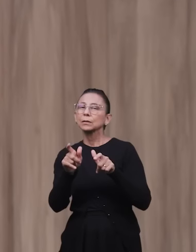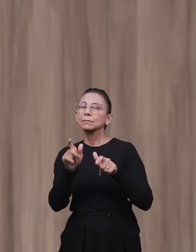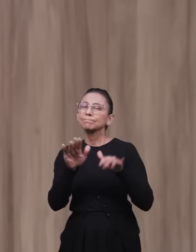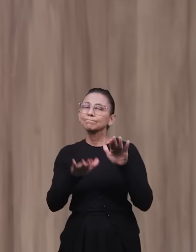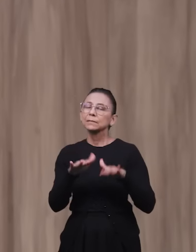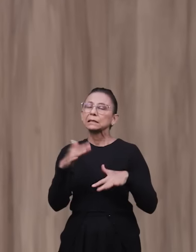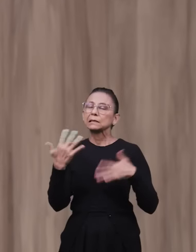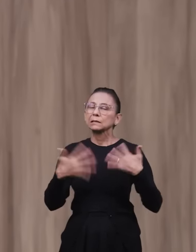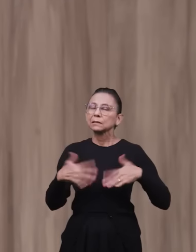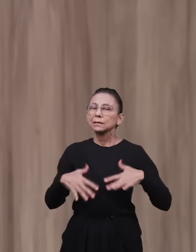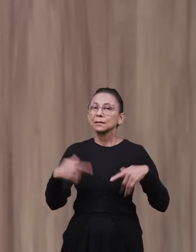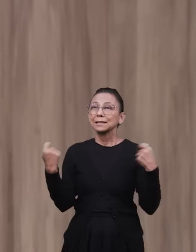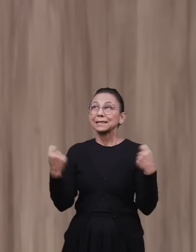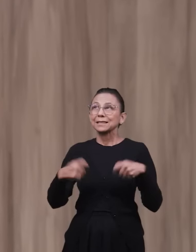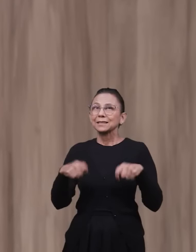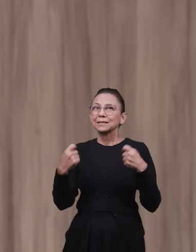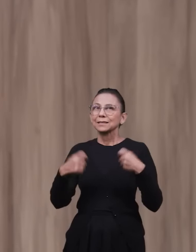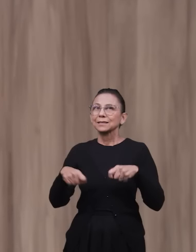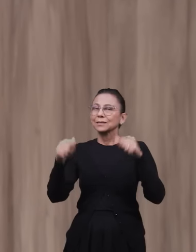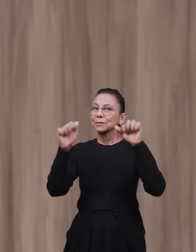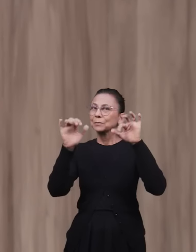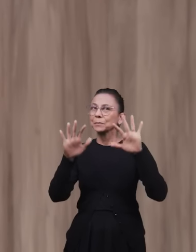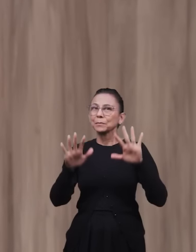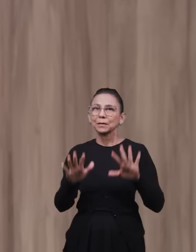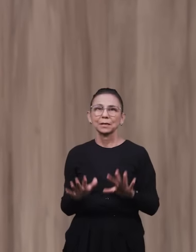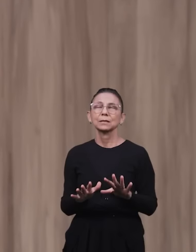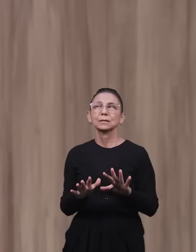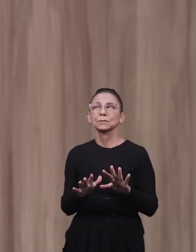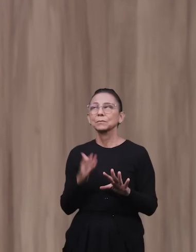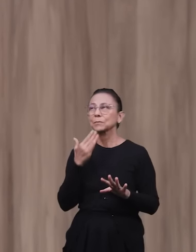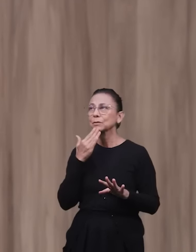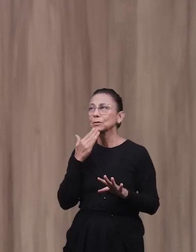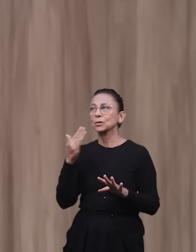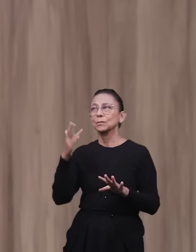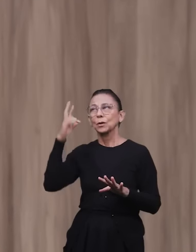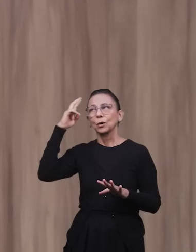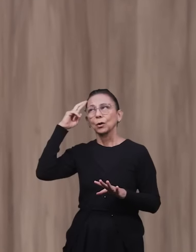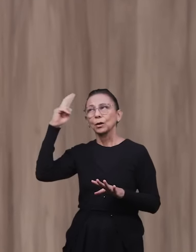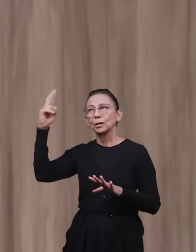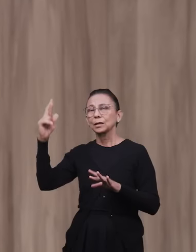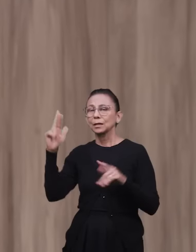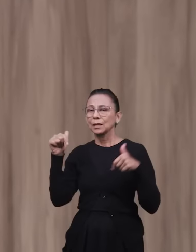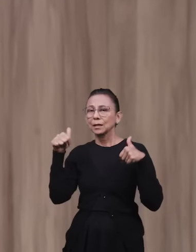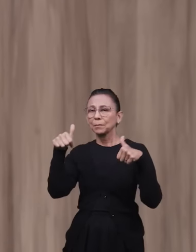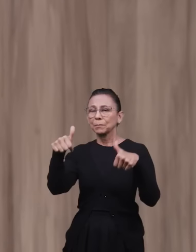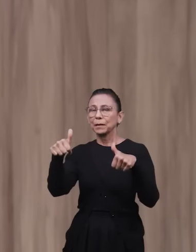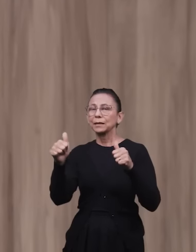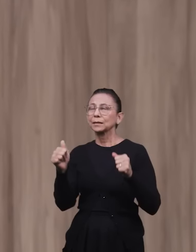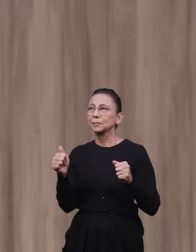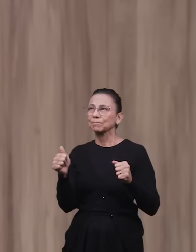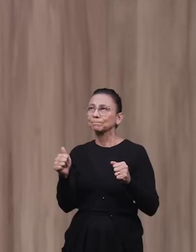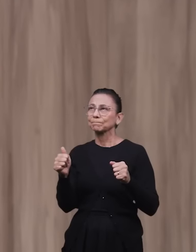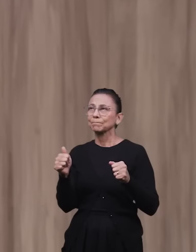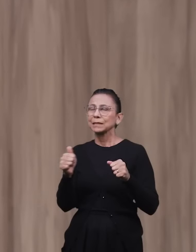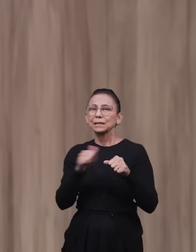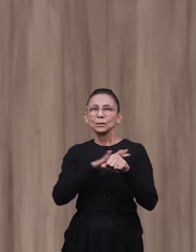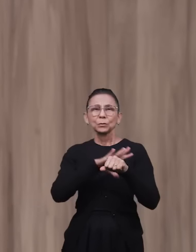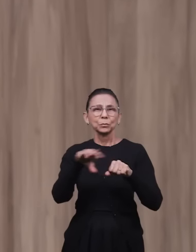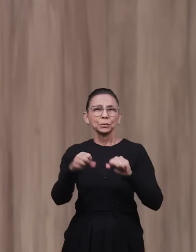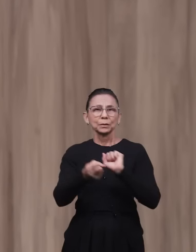corações, muitas vezes aflitos, muitas vezes necessitados de uma bênção. Ó Deus, que o Senhor opere um Teu sinal,